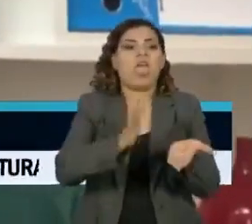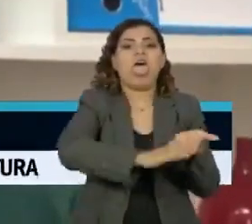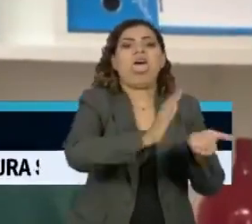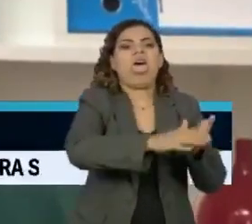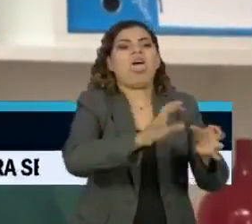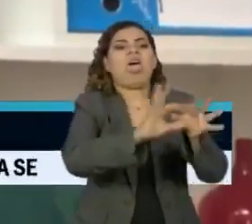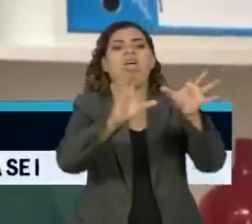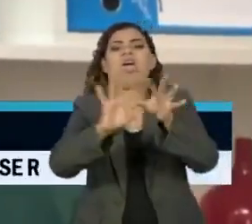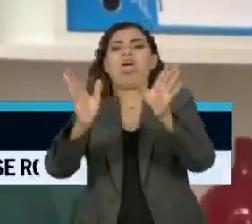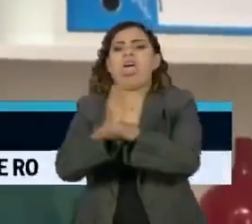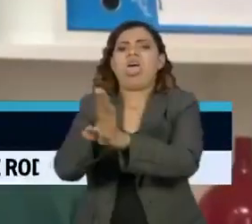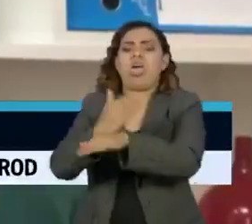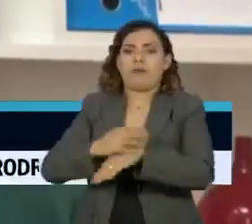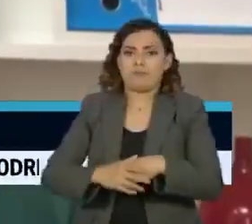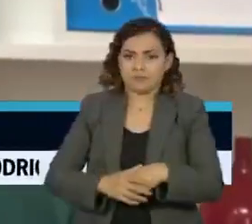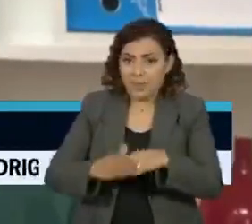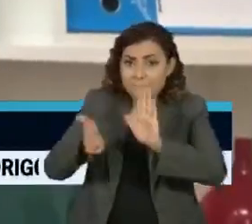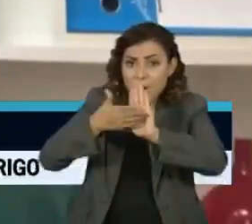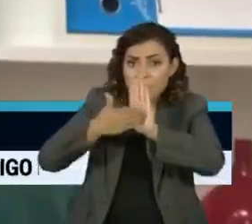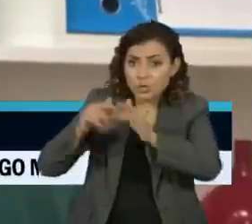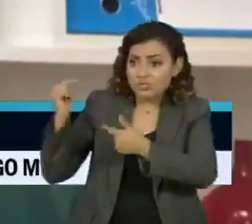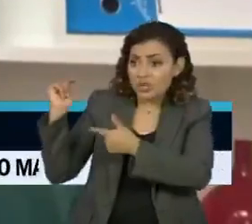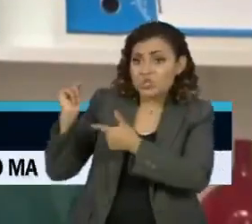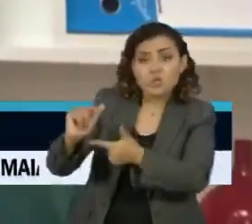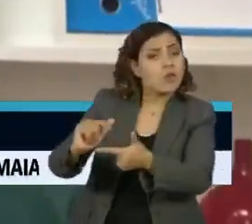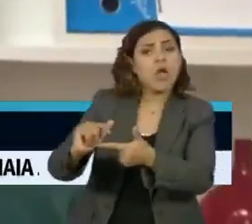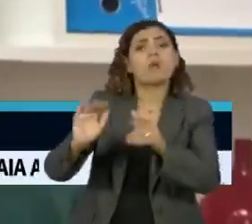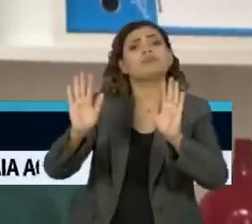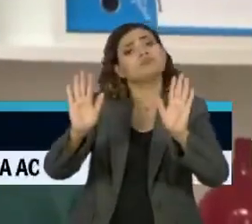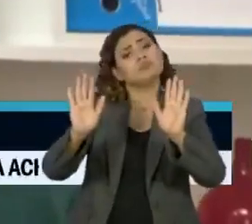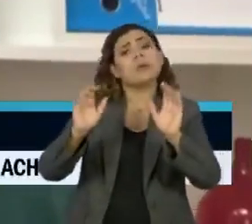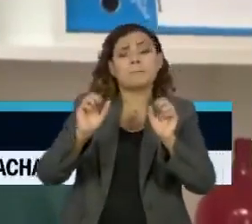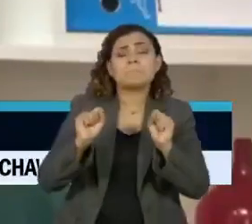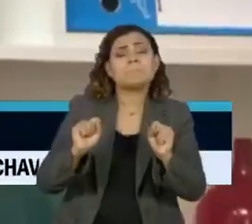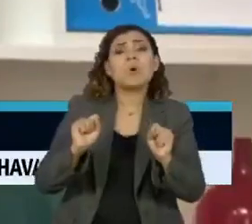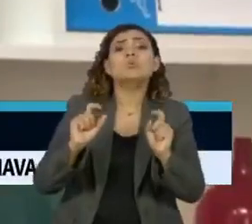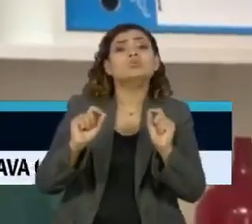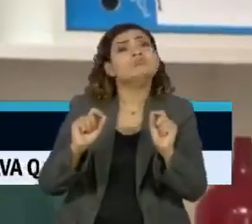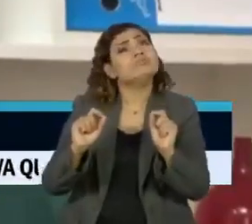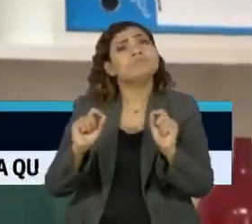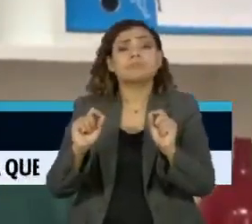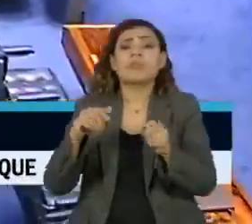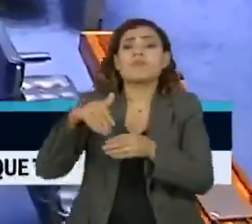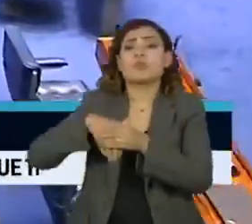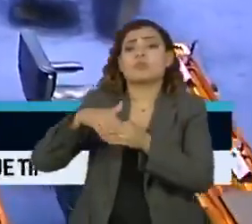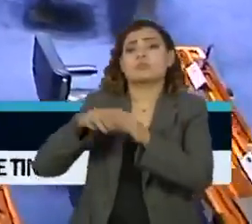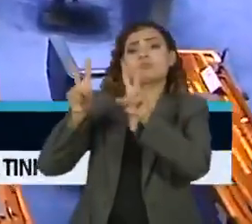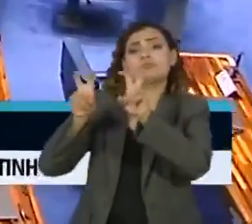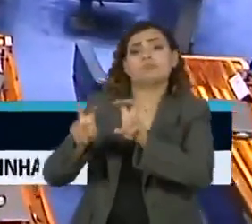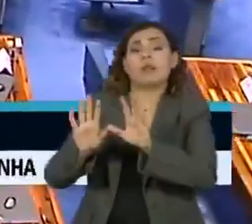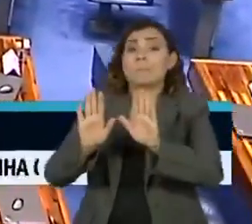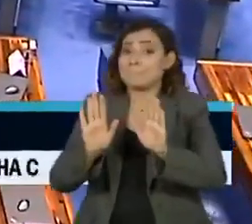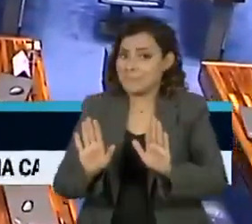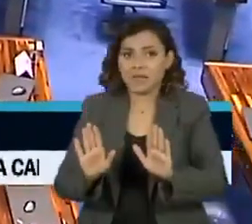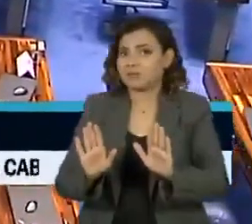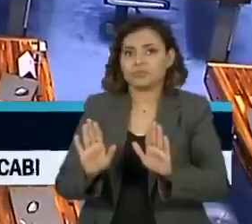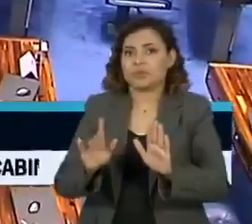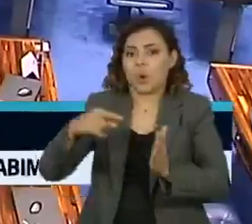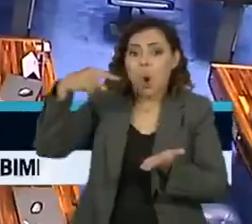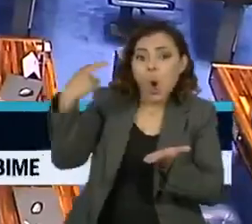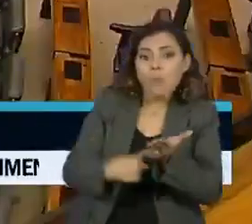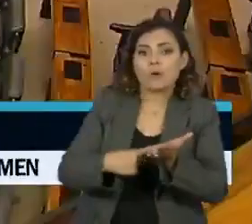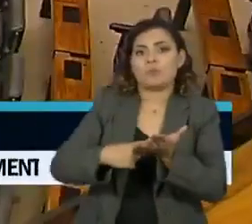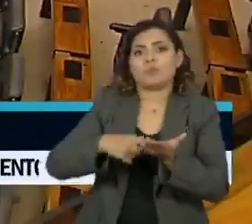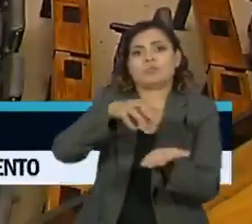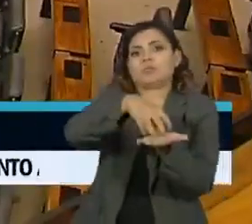de conservadorismo nos costumes eventualmente podem até ser colocadas em votação mas não haverá compromisso